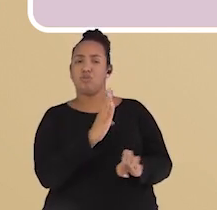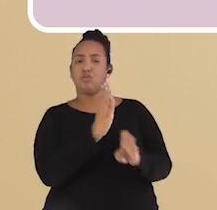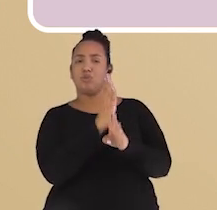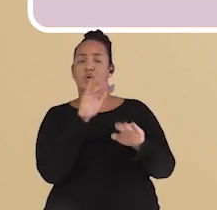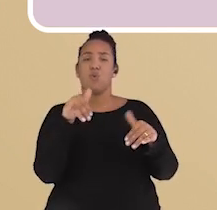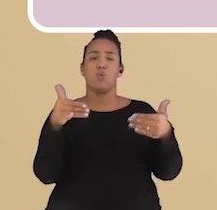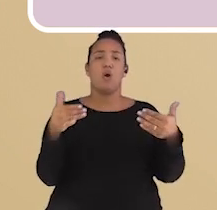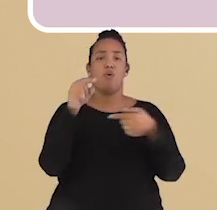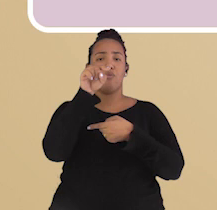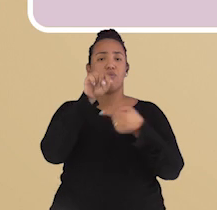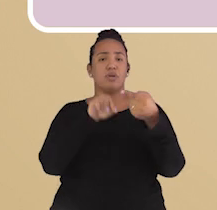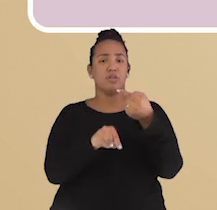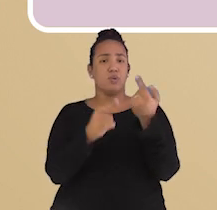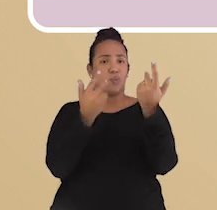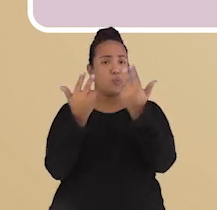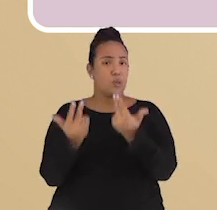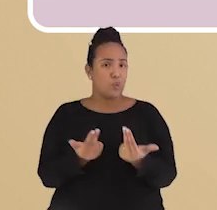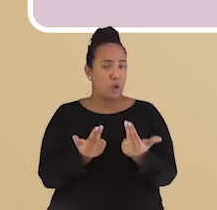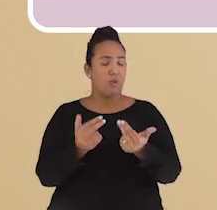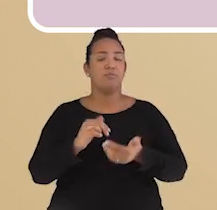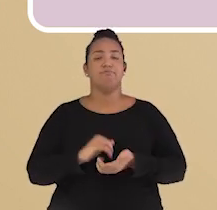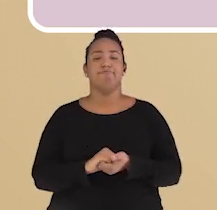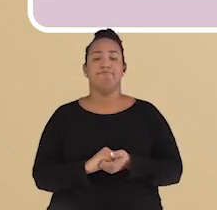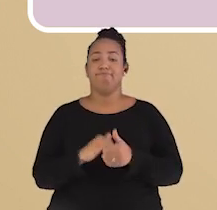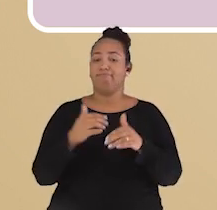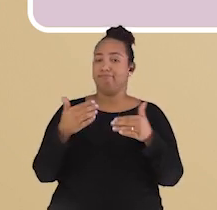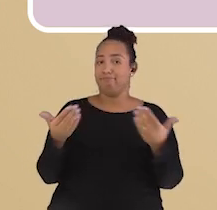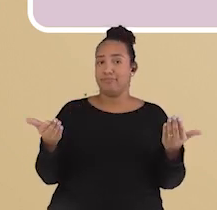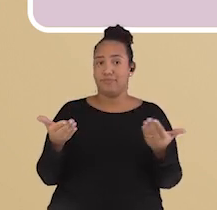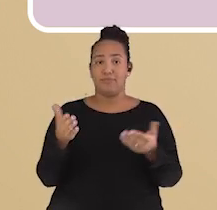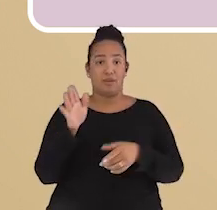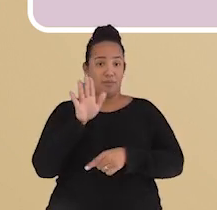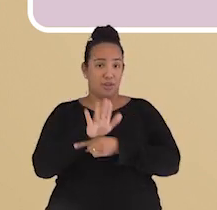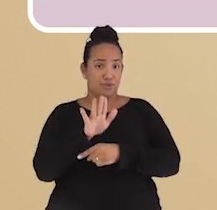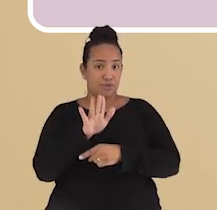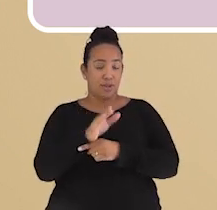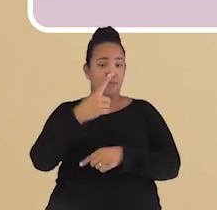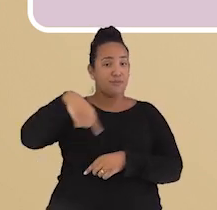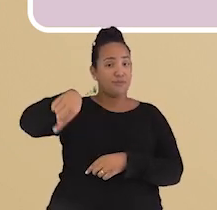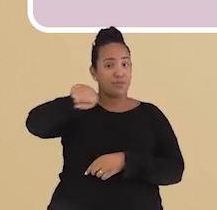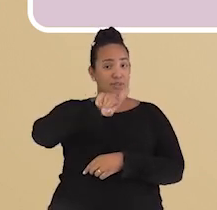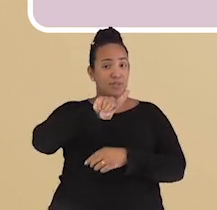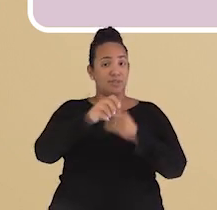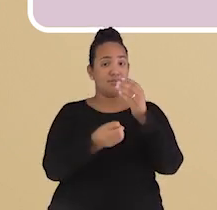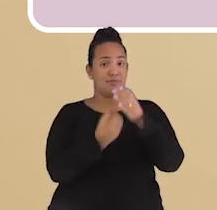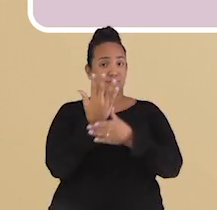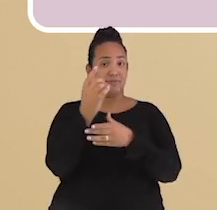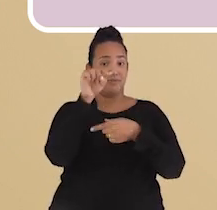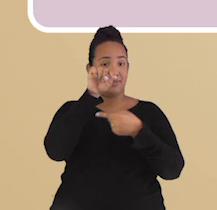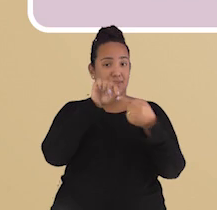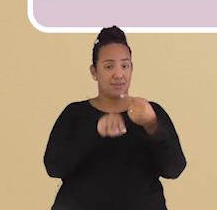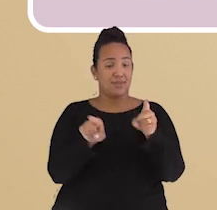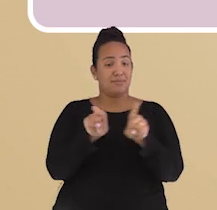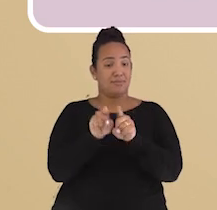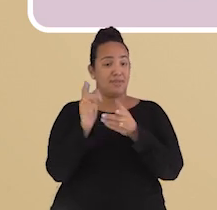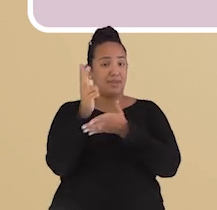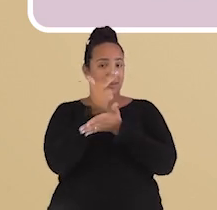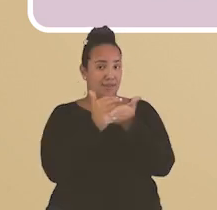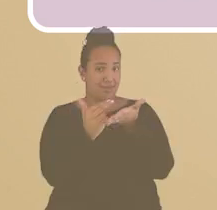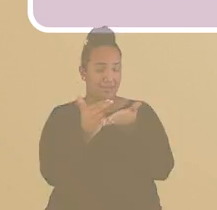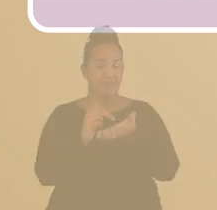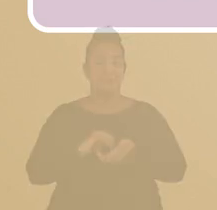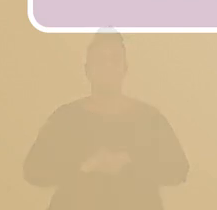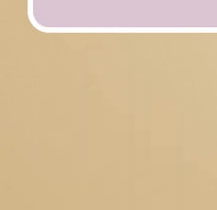fração equivalente? Para facilitar, faça a representação das frações em desenho.